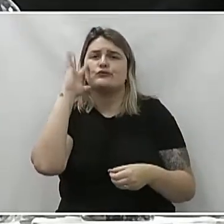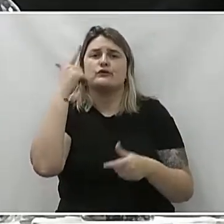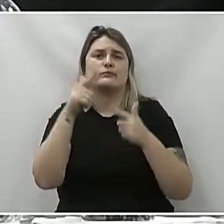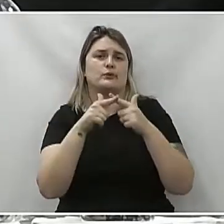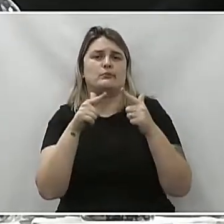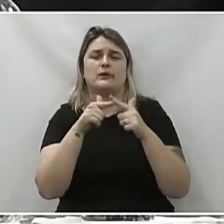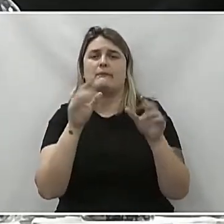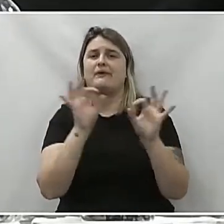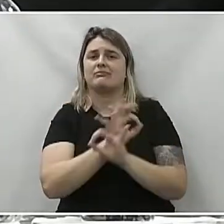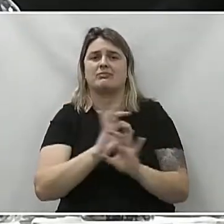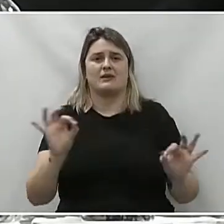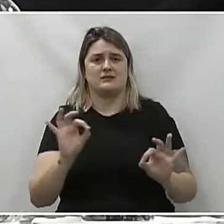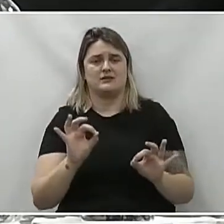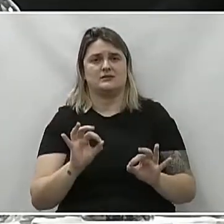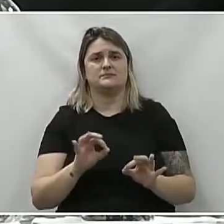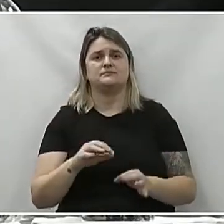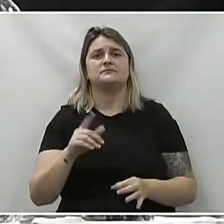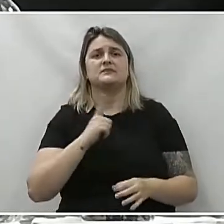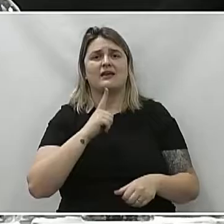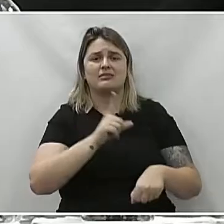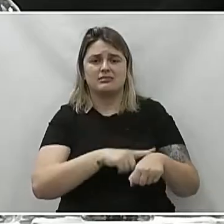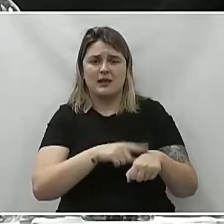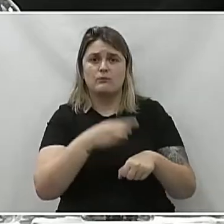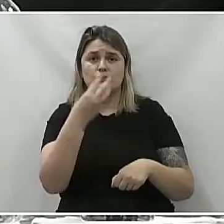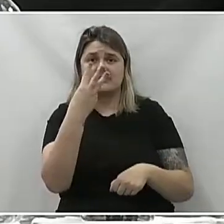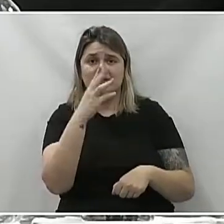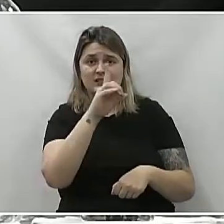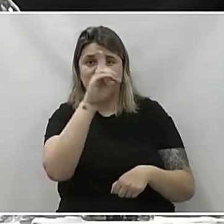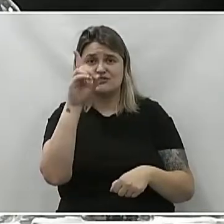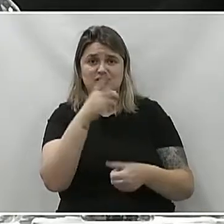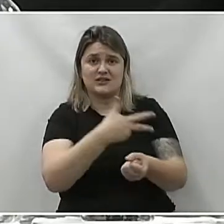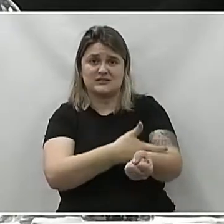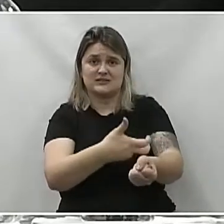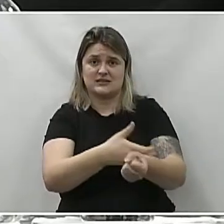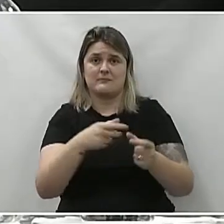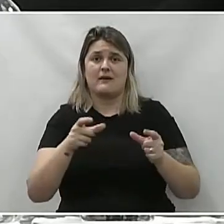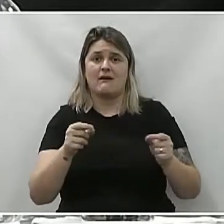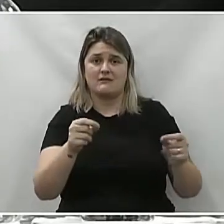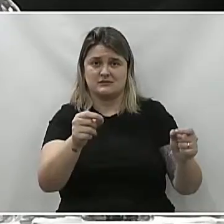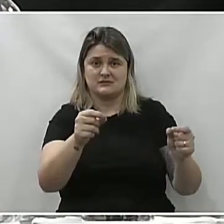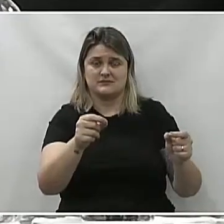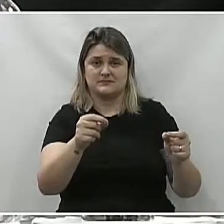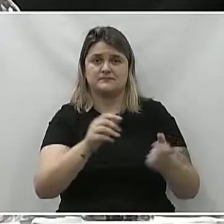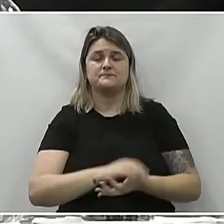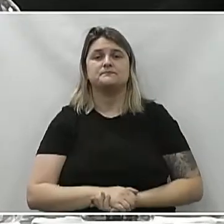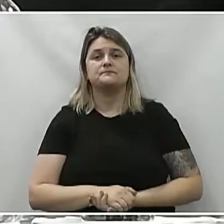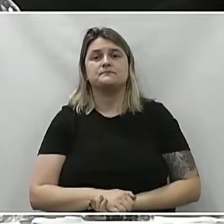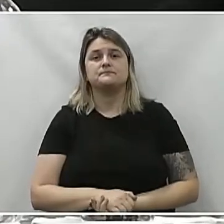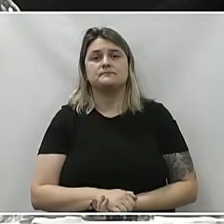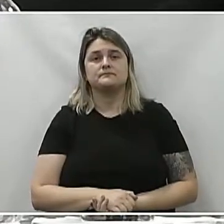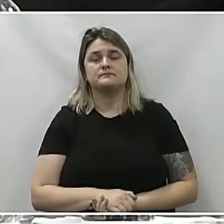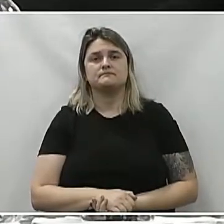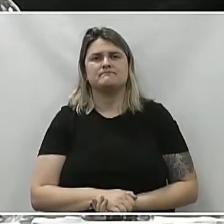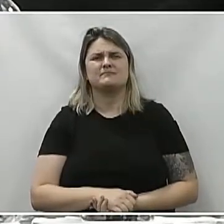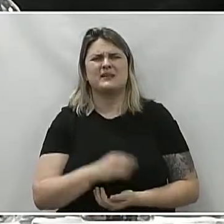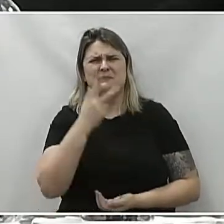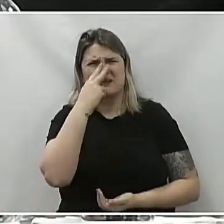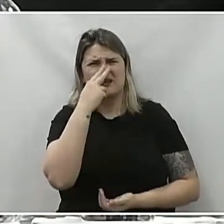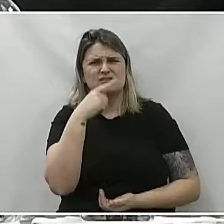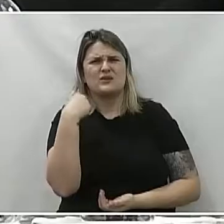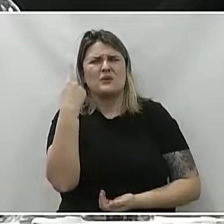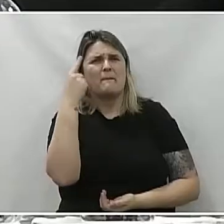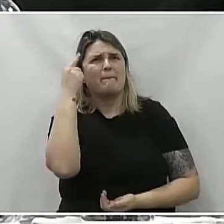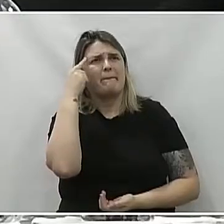o seu direito, que é ter o prazo de 30 dias dos seus exames de câncer. Sabe? A gente fica